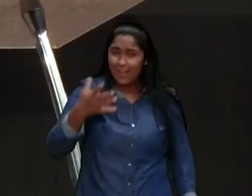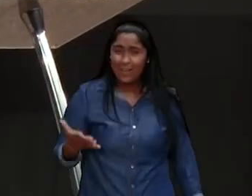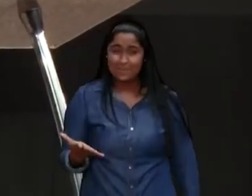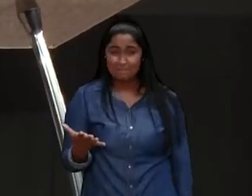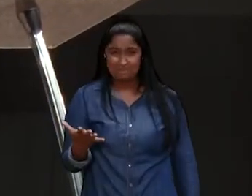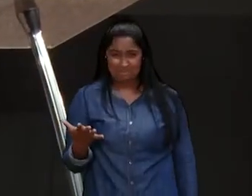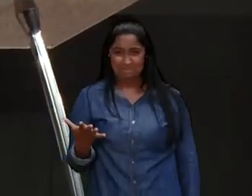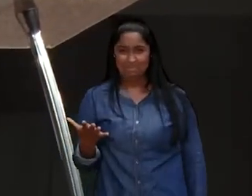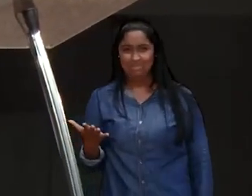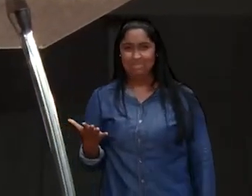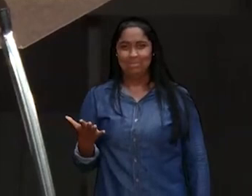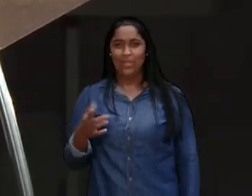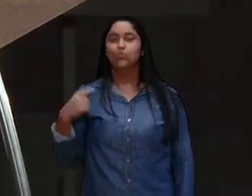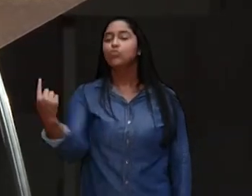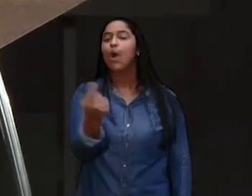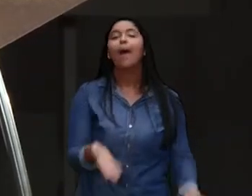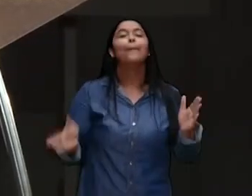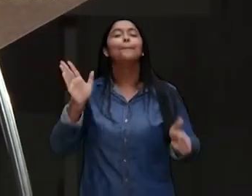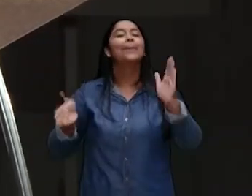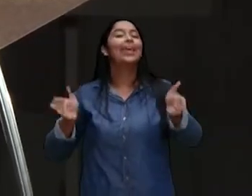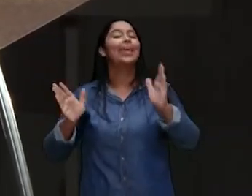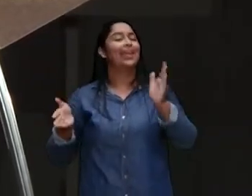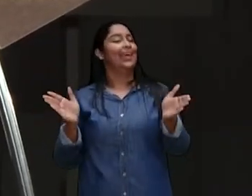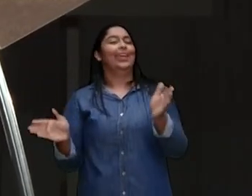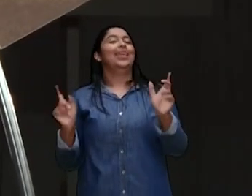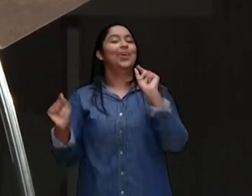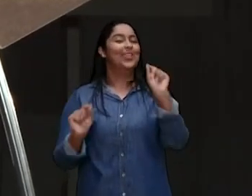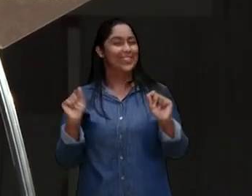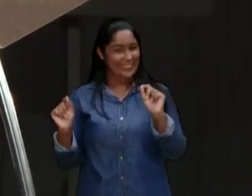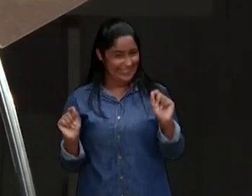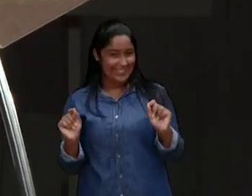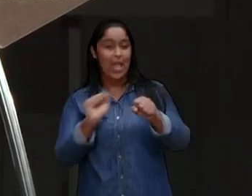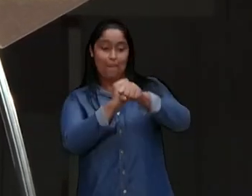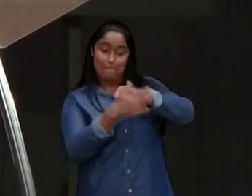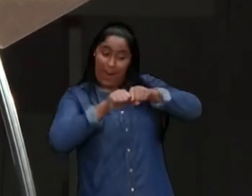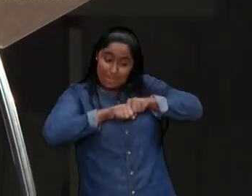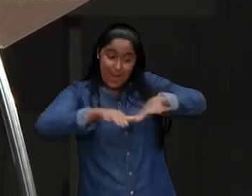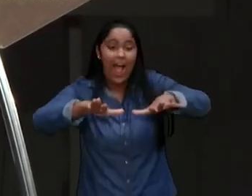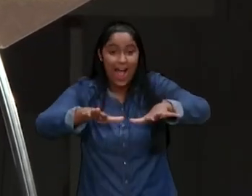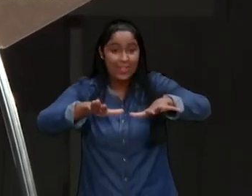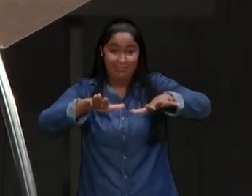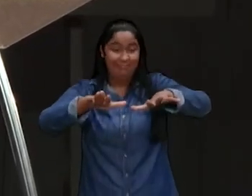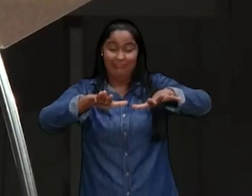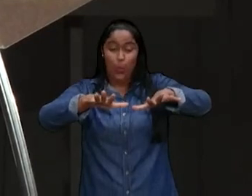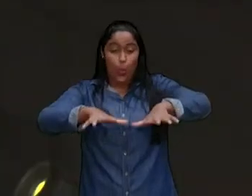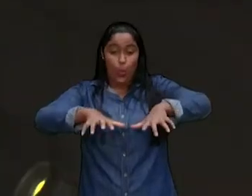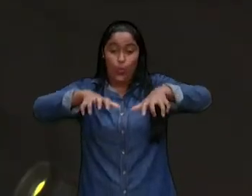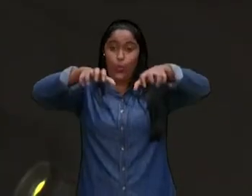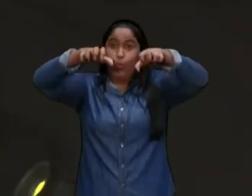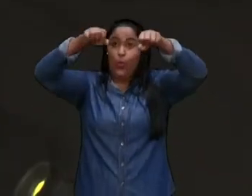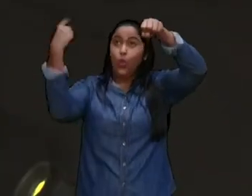da pandemia foi para nuvem né Foi por lá negócio tem que fazer download irmão a